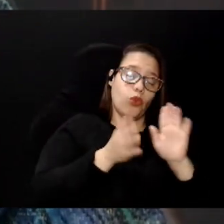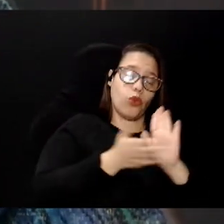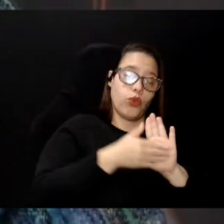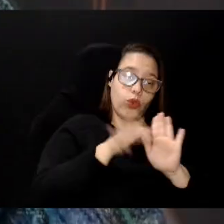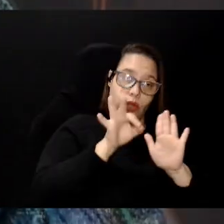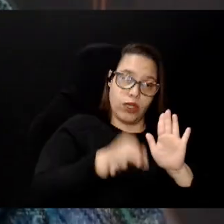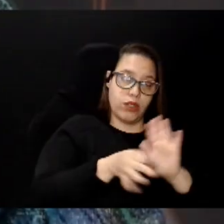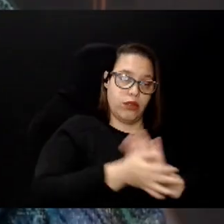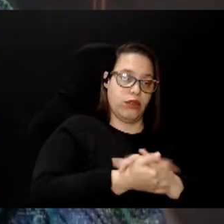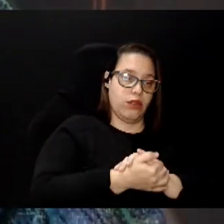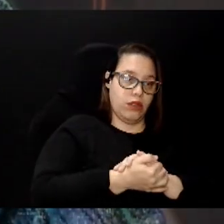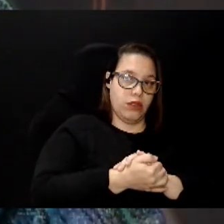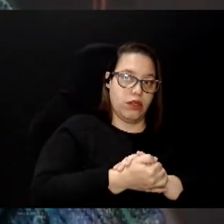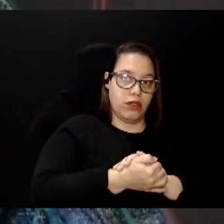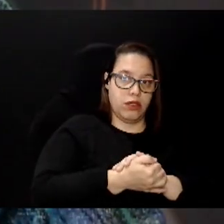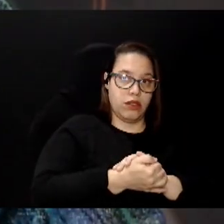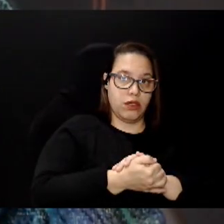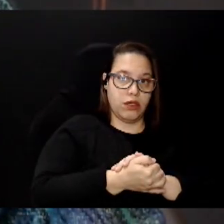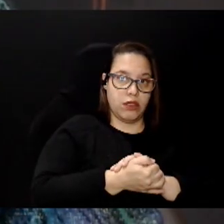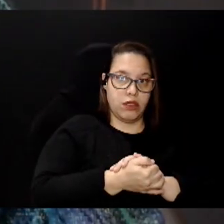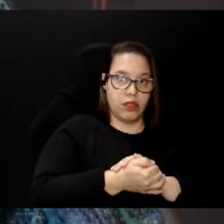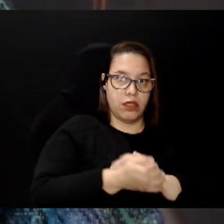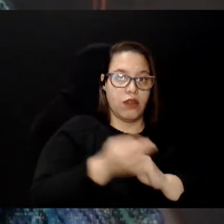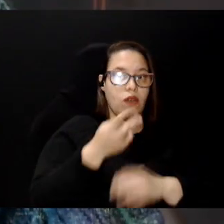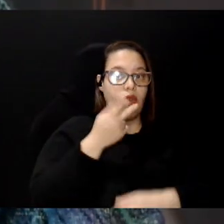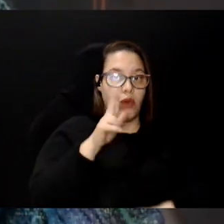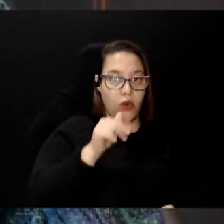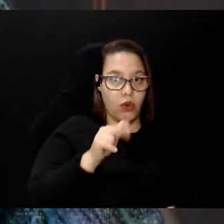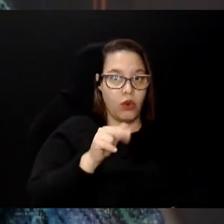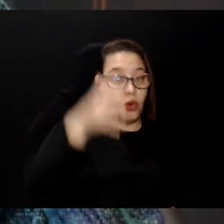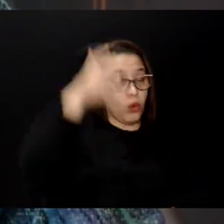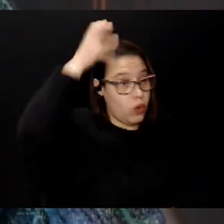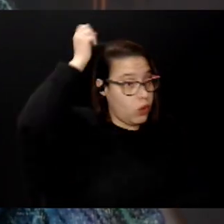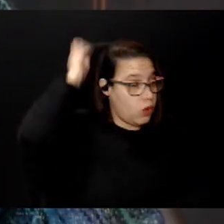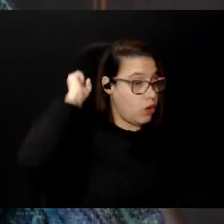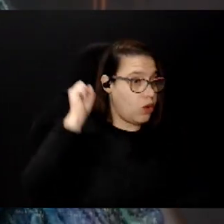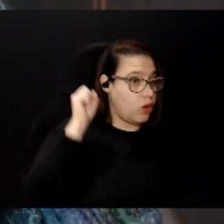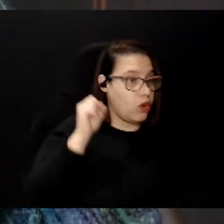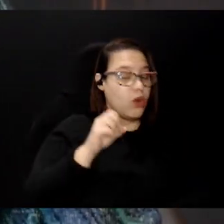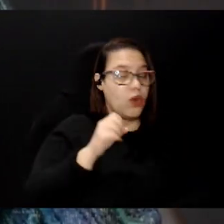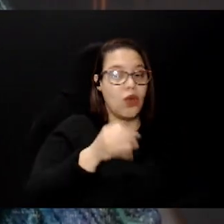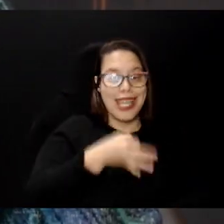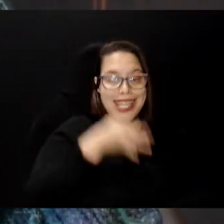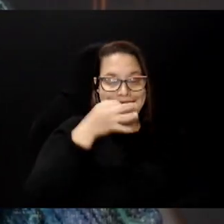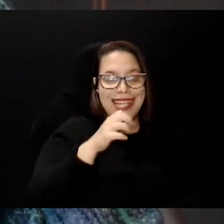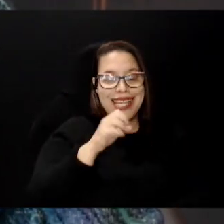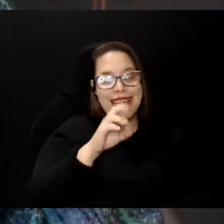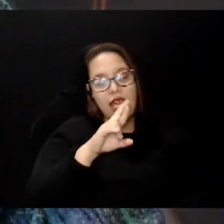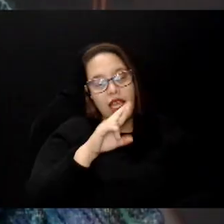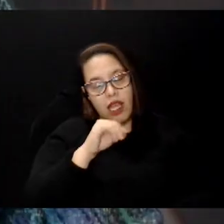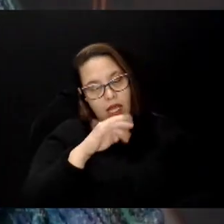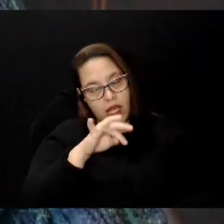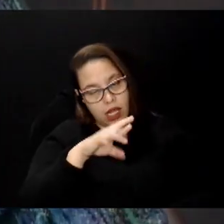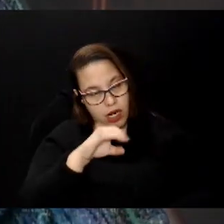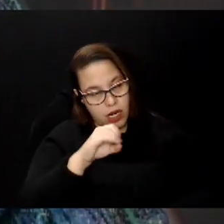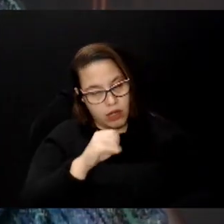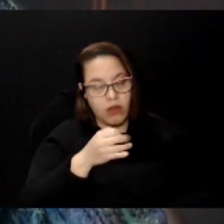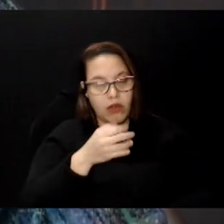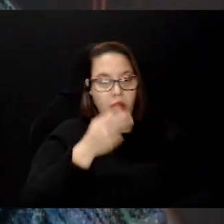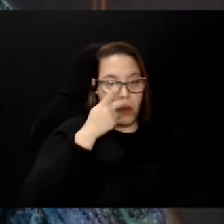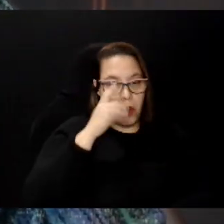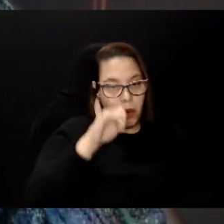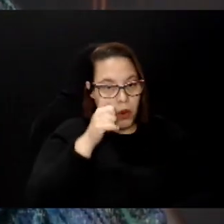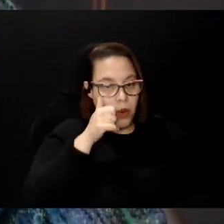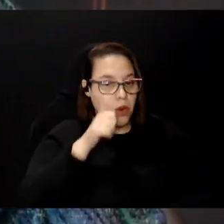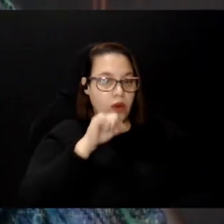essa palavra eu nunca vou deixar de falar, Rúbia, que é senso crítico. Se os pais não têm senso crítico, a criança não vai saber o